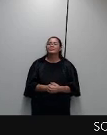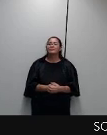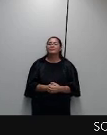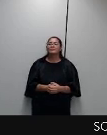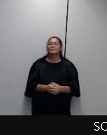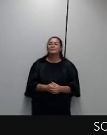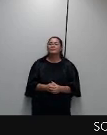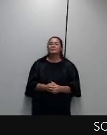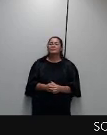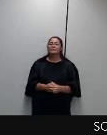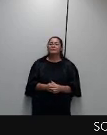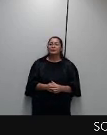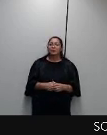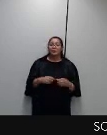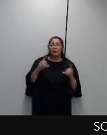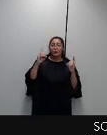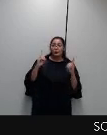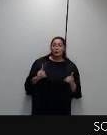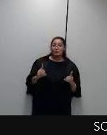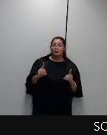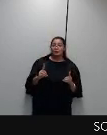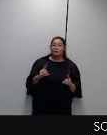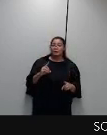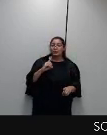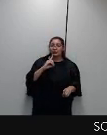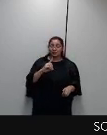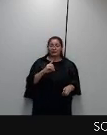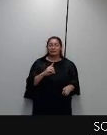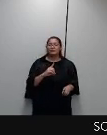o direito à ampla defesa e contraditório